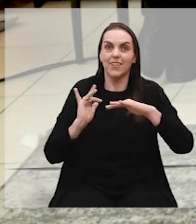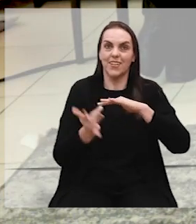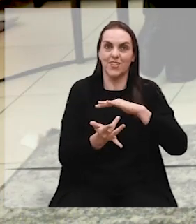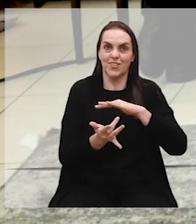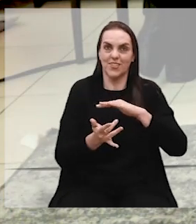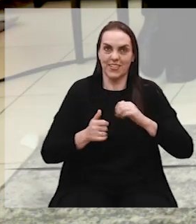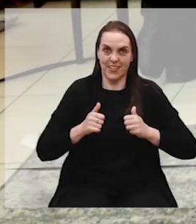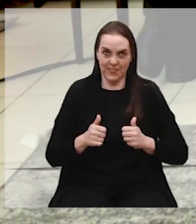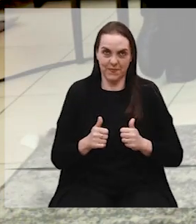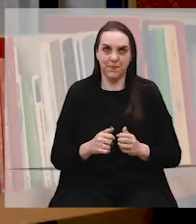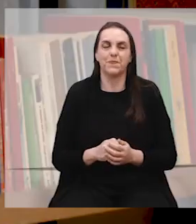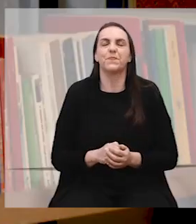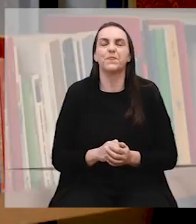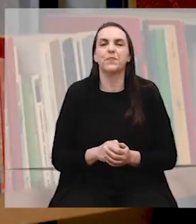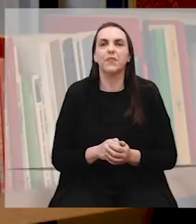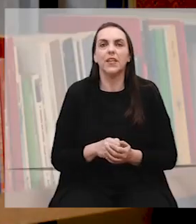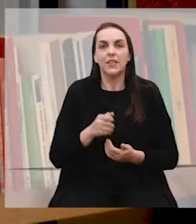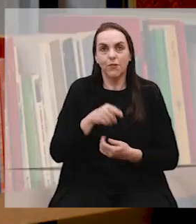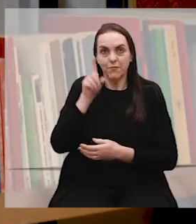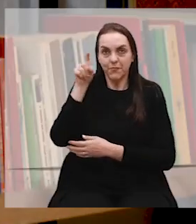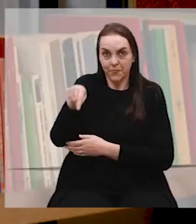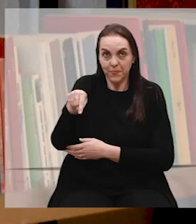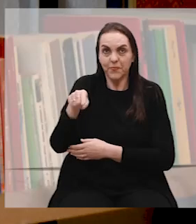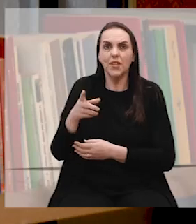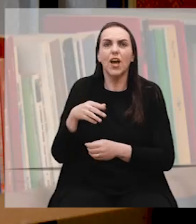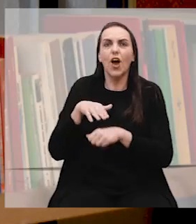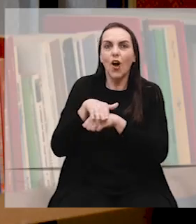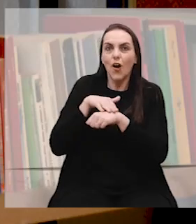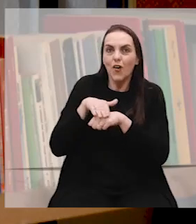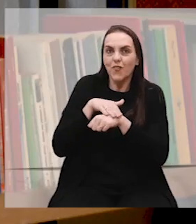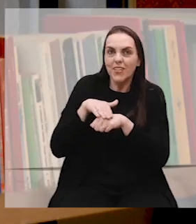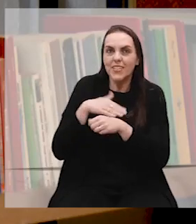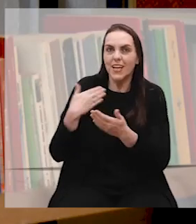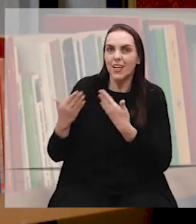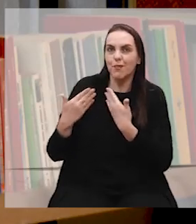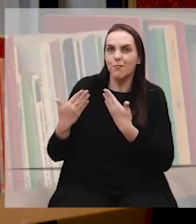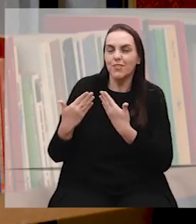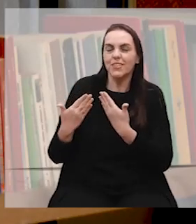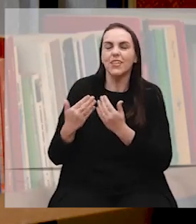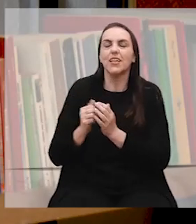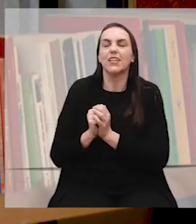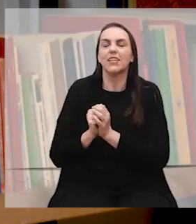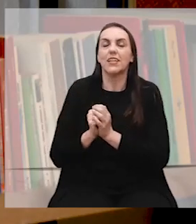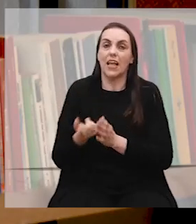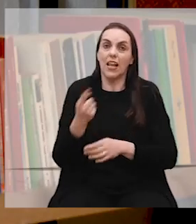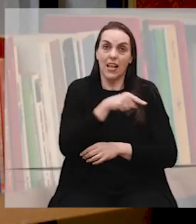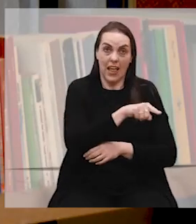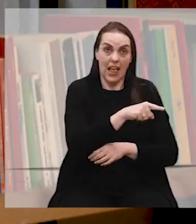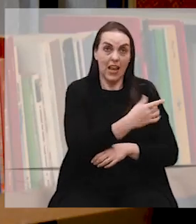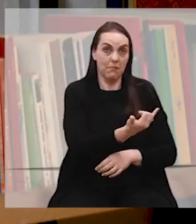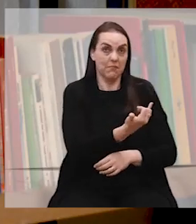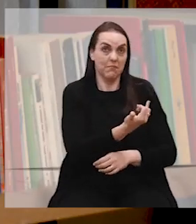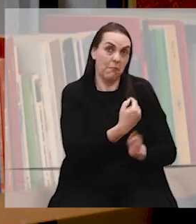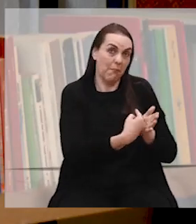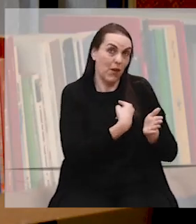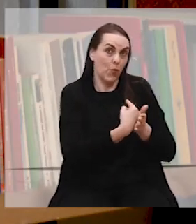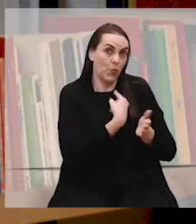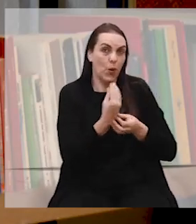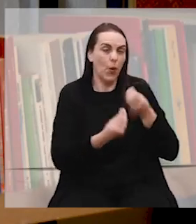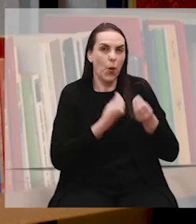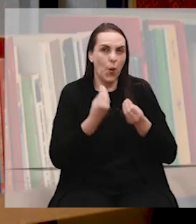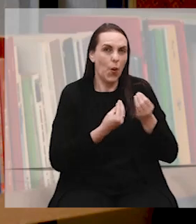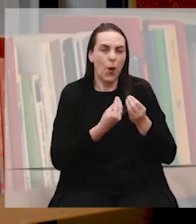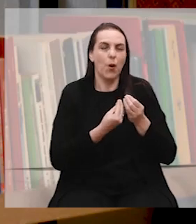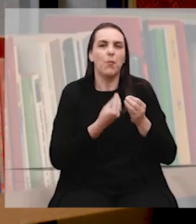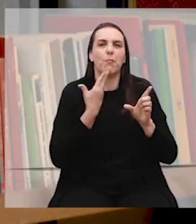sociais, né? Vonei, a gente estava conversando, o Roger, né, nos indagou sobre a questão